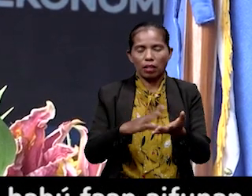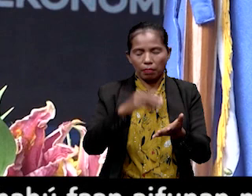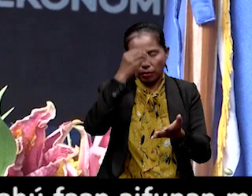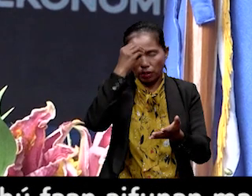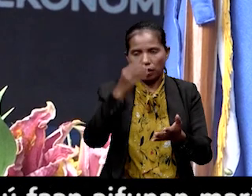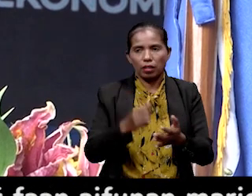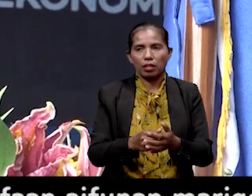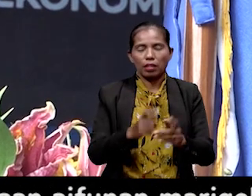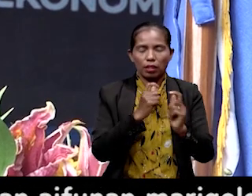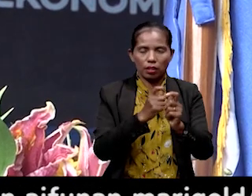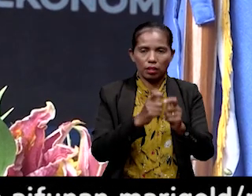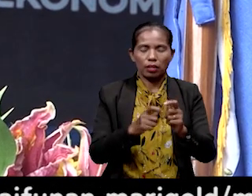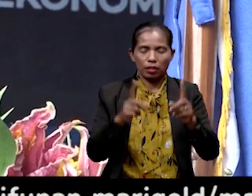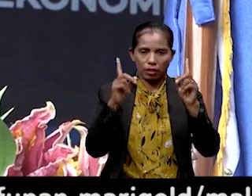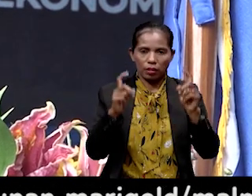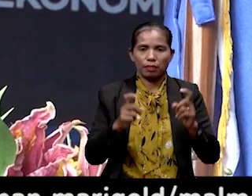real test start.